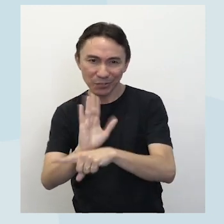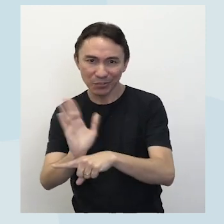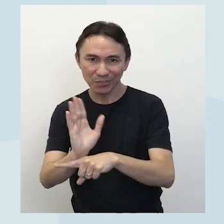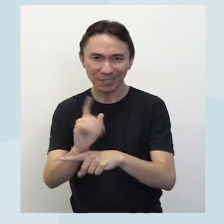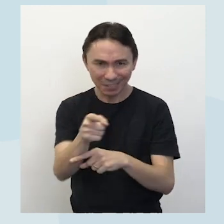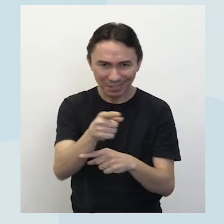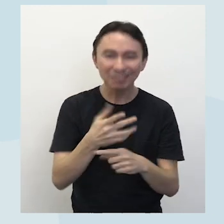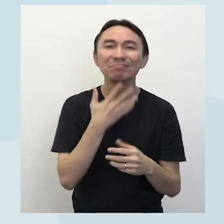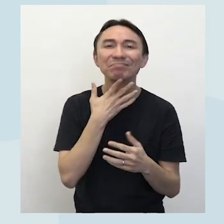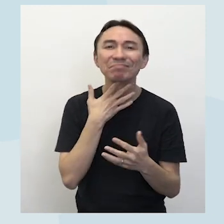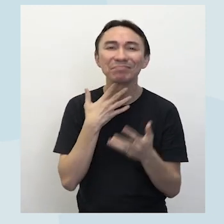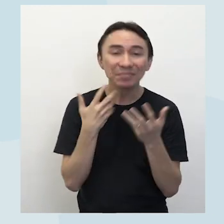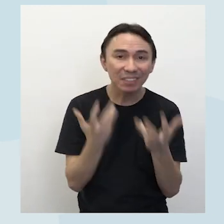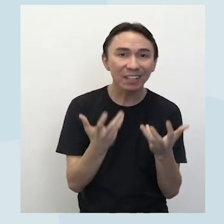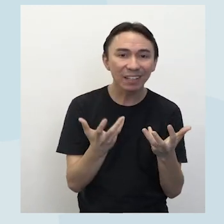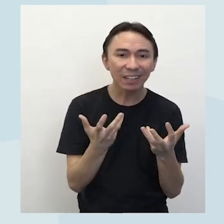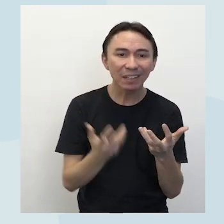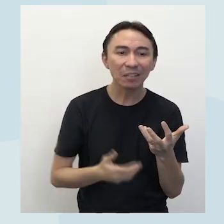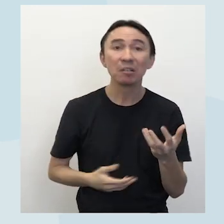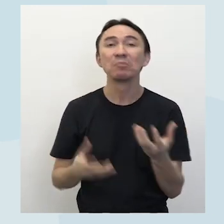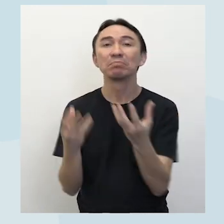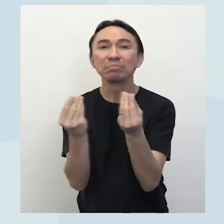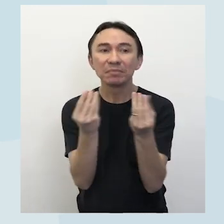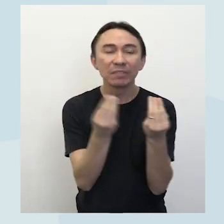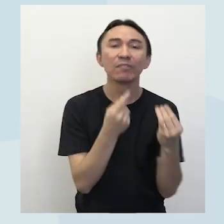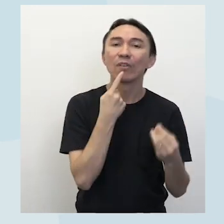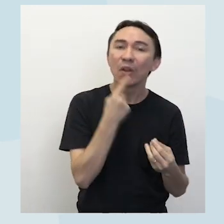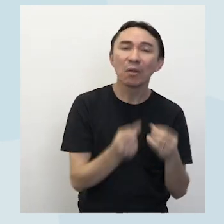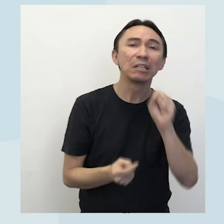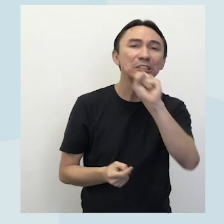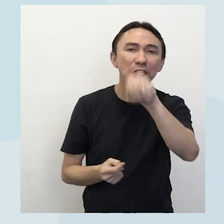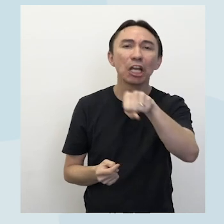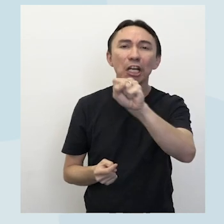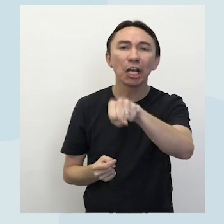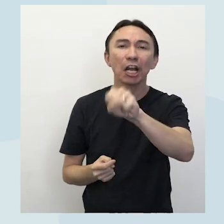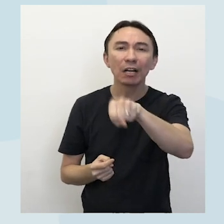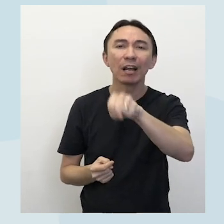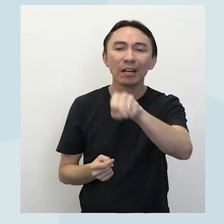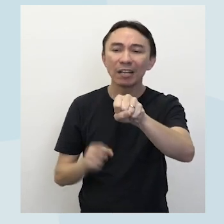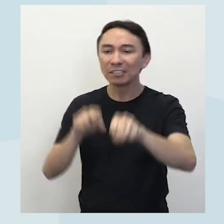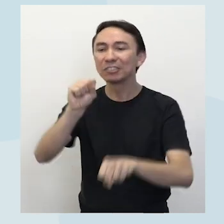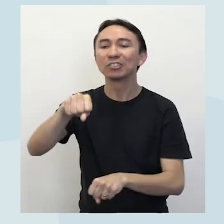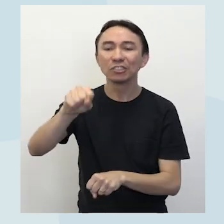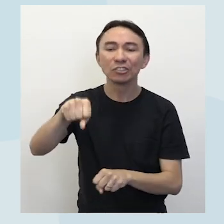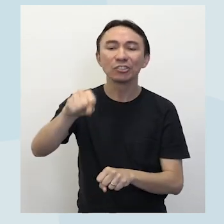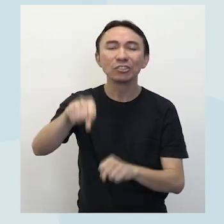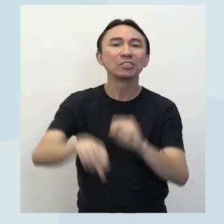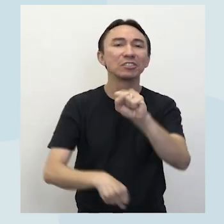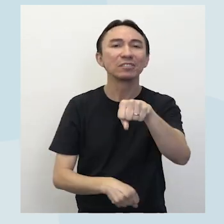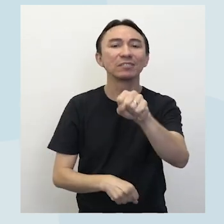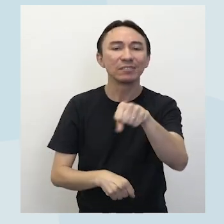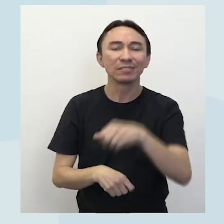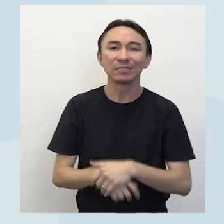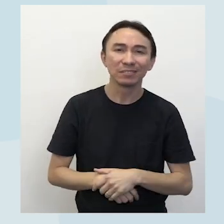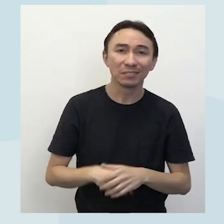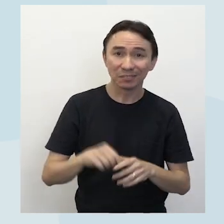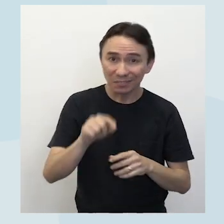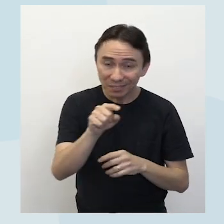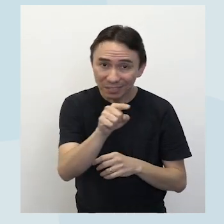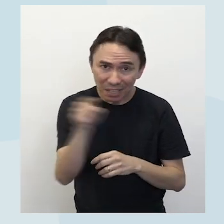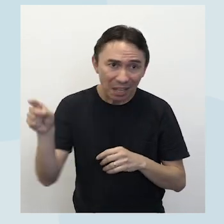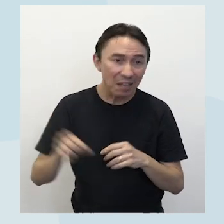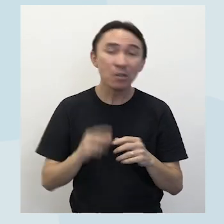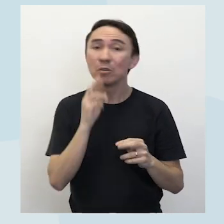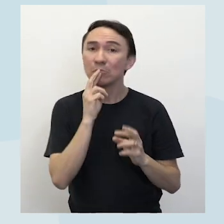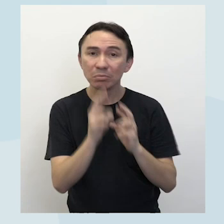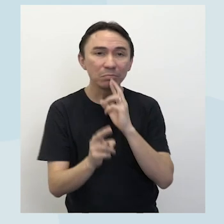vontade? Bastante falam sim. Ai, que legal. Nossa, isso é que é legal. sim. Mauro, e você não colocou, enquanto eles estão respondendo